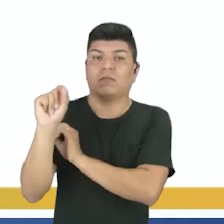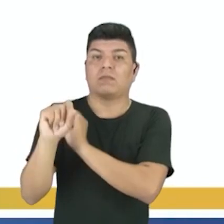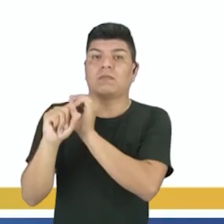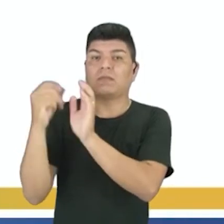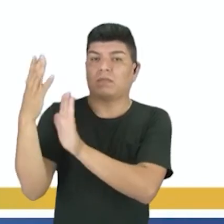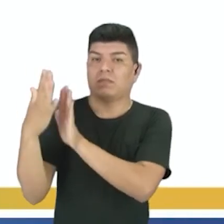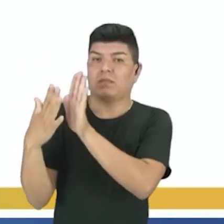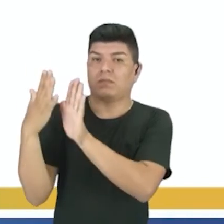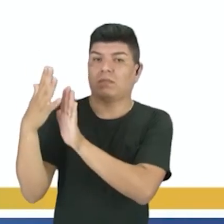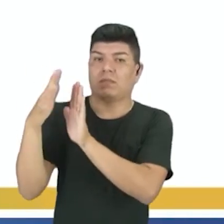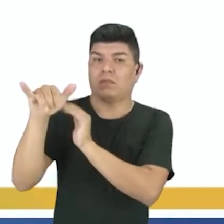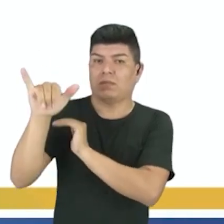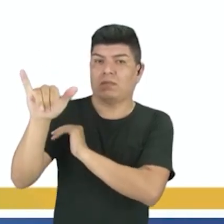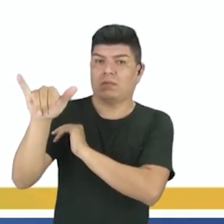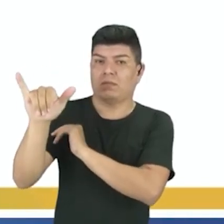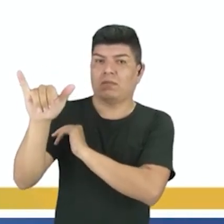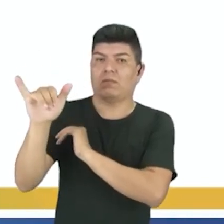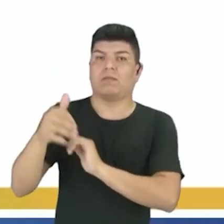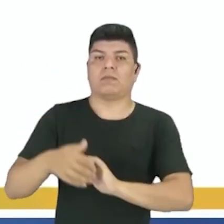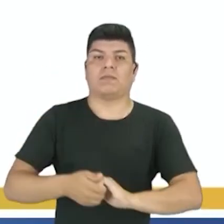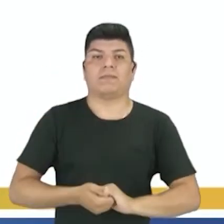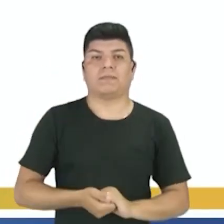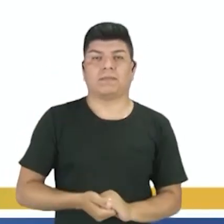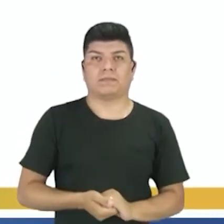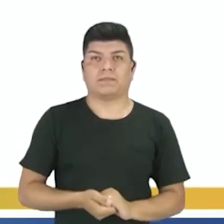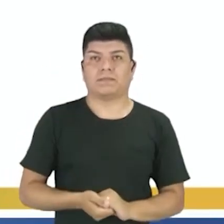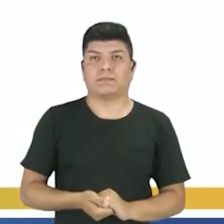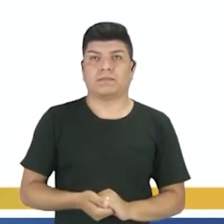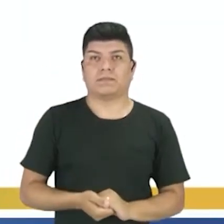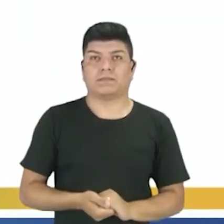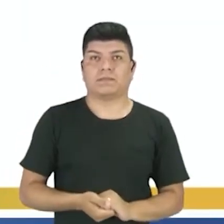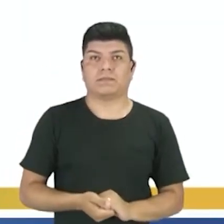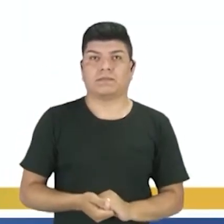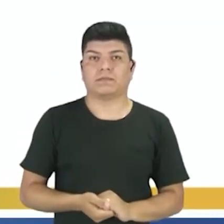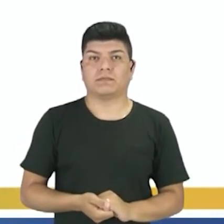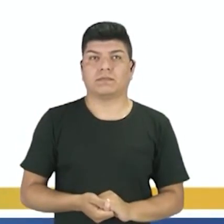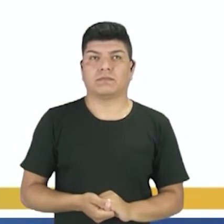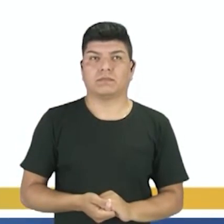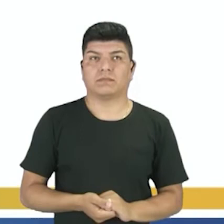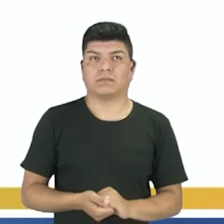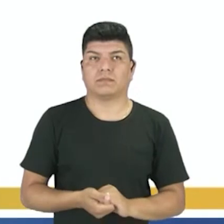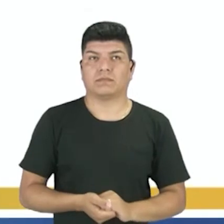está refletida em relação ao eixo Y.